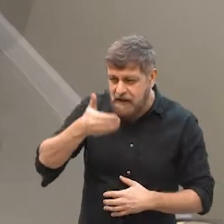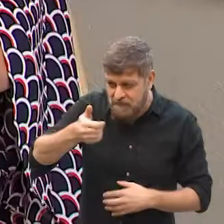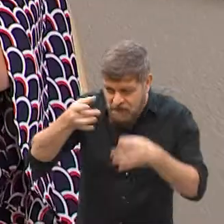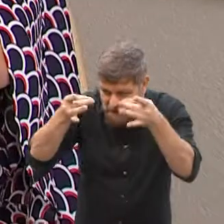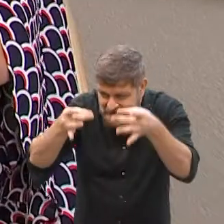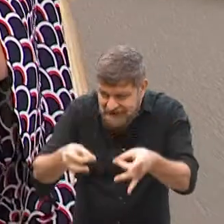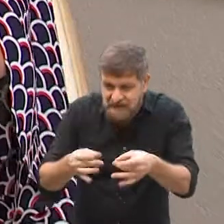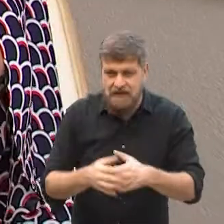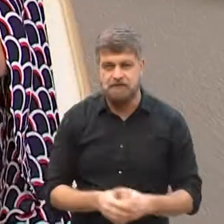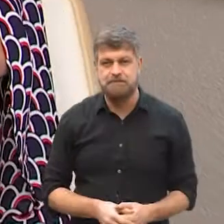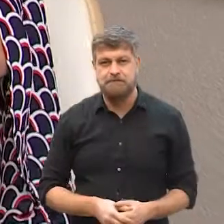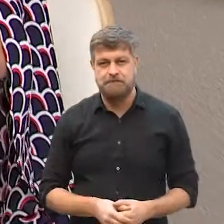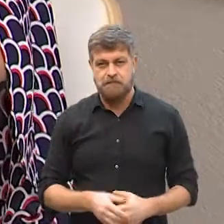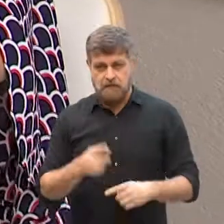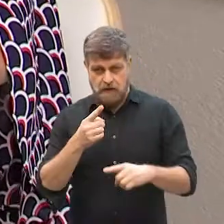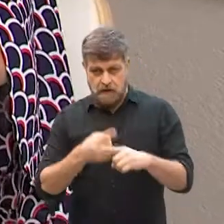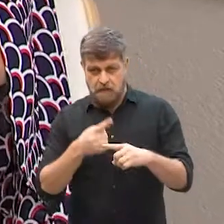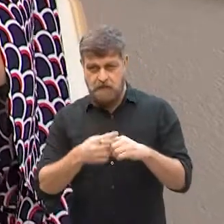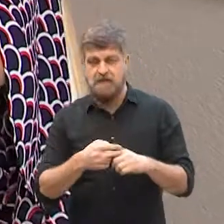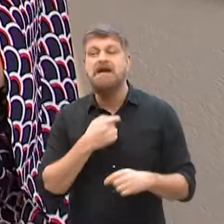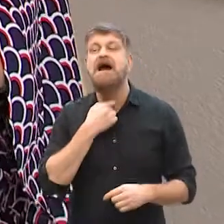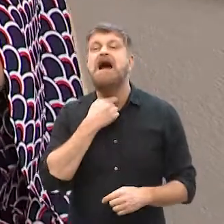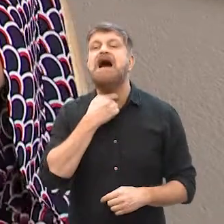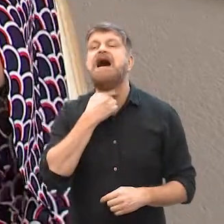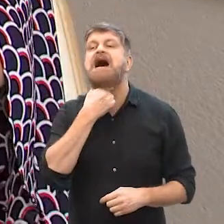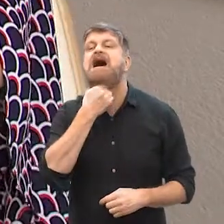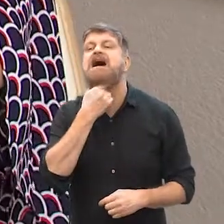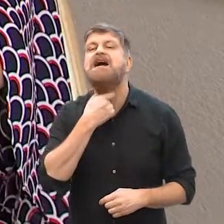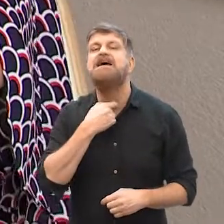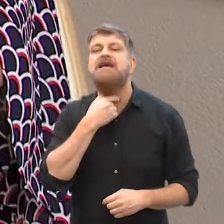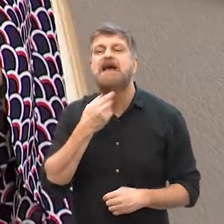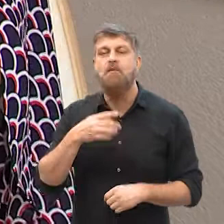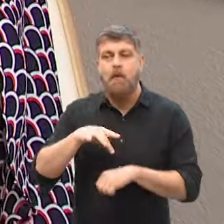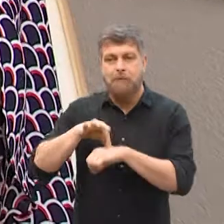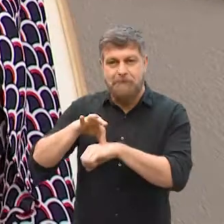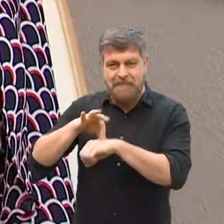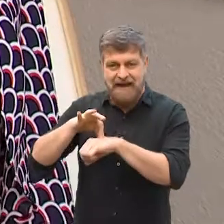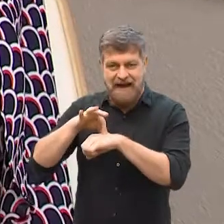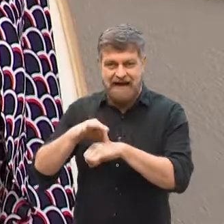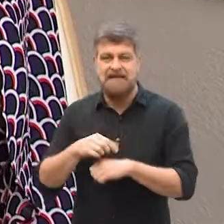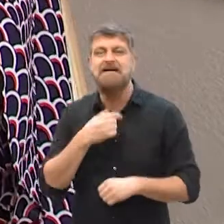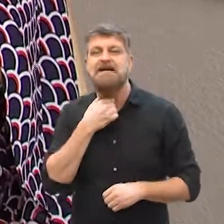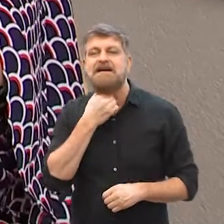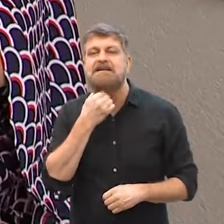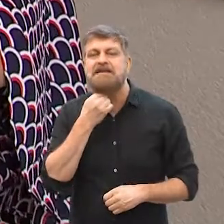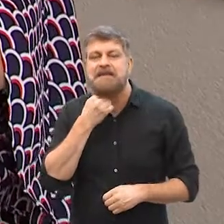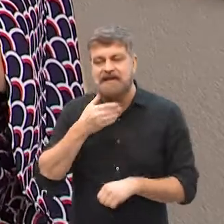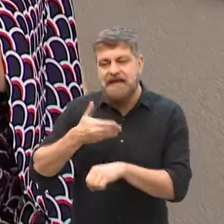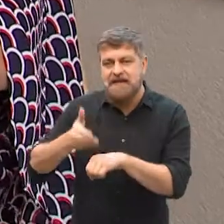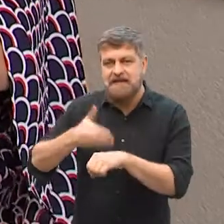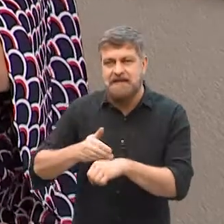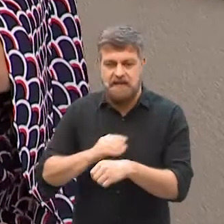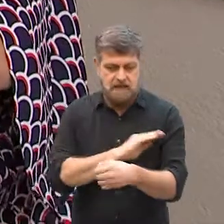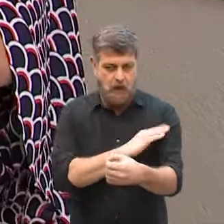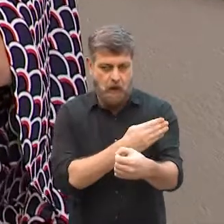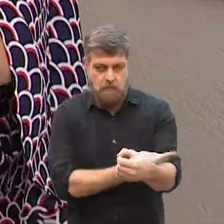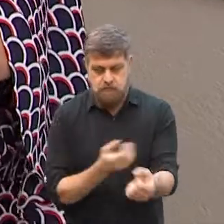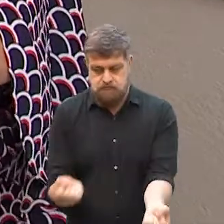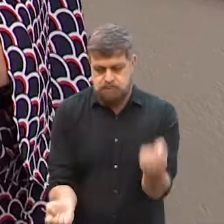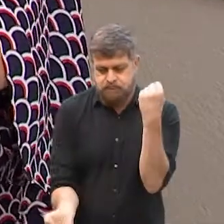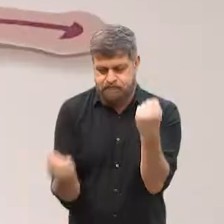favor. Então, porque você é um músculo, né? A prega vocal é um músculo. Então, da mesma forma que você tem que aquecer para a